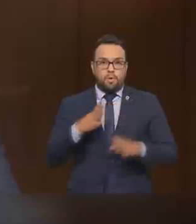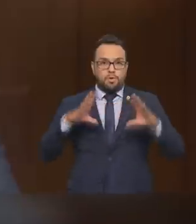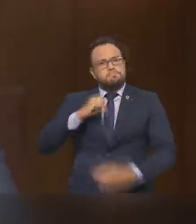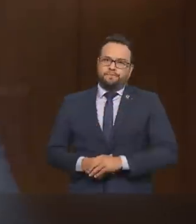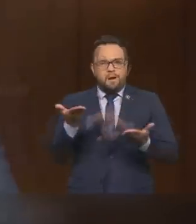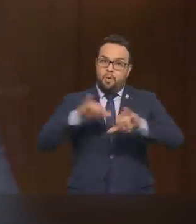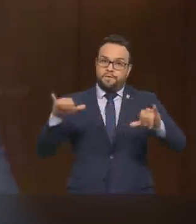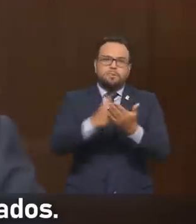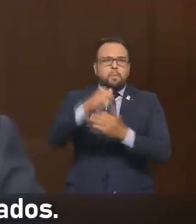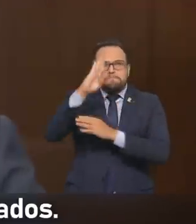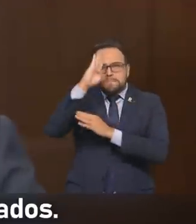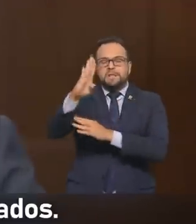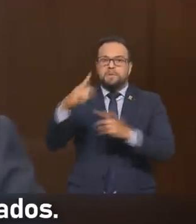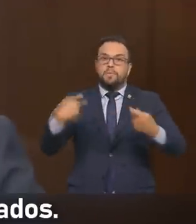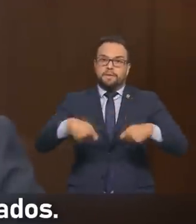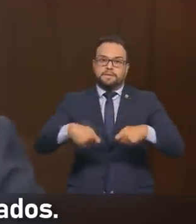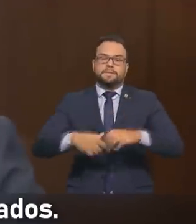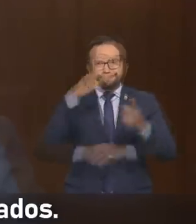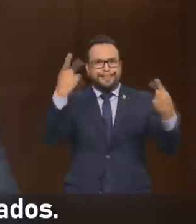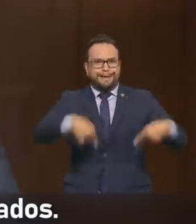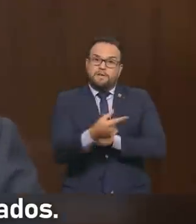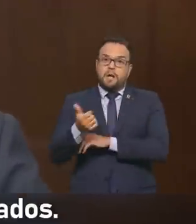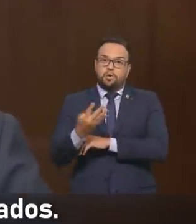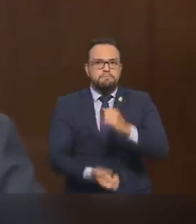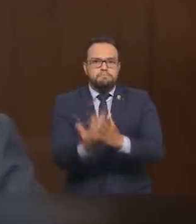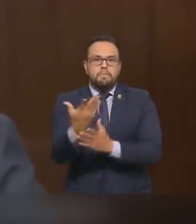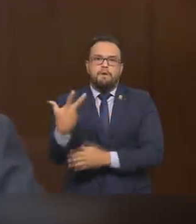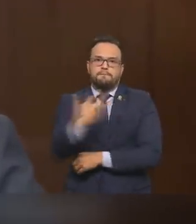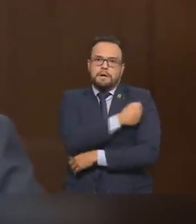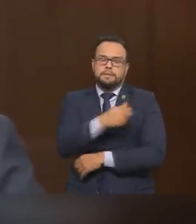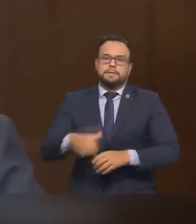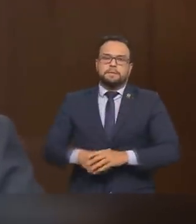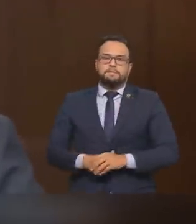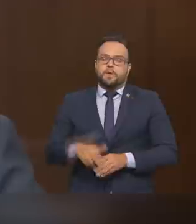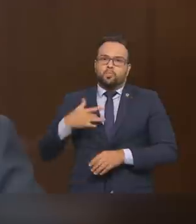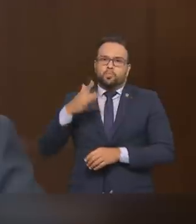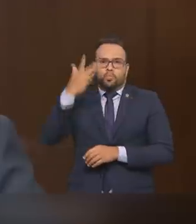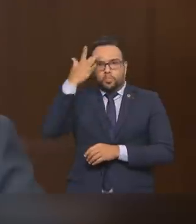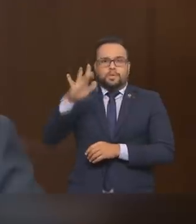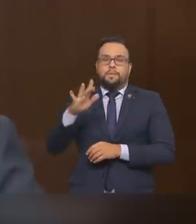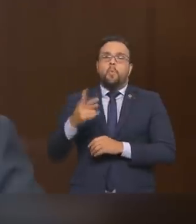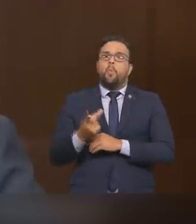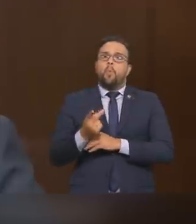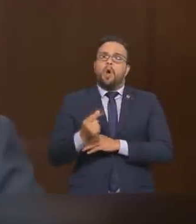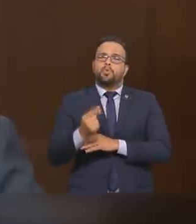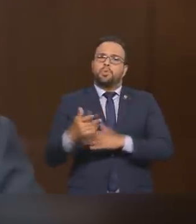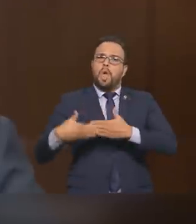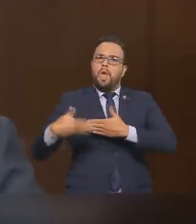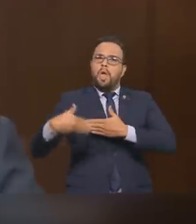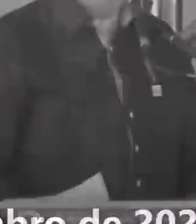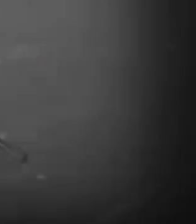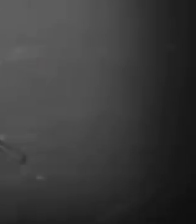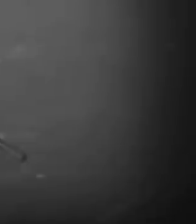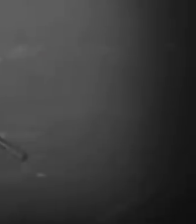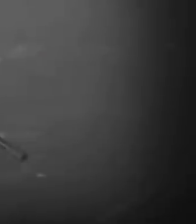Hoje estamos fodidos. Em poucos meses seremos desempregados. Não sabemos por quanto tempo teremos que enfrentar essa